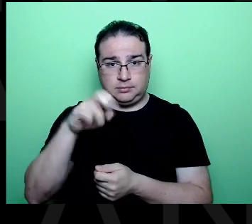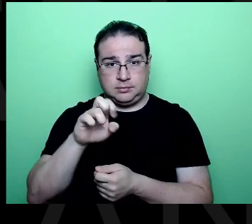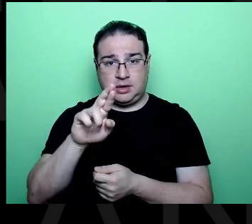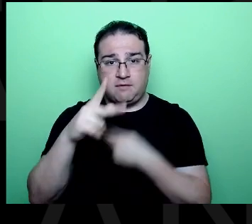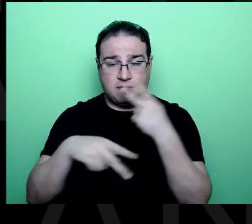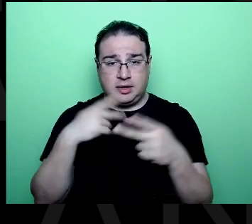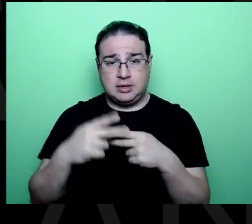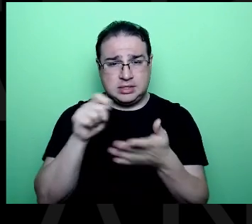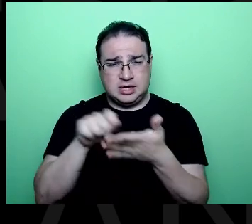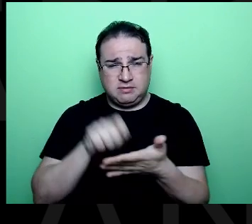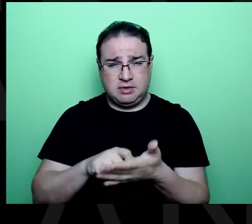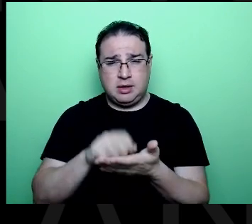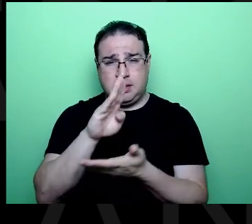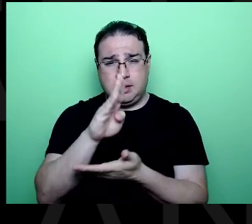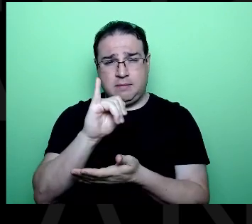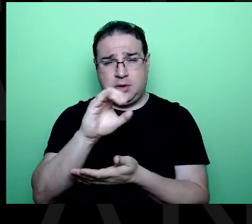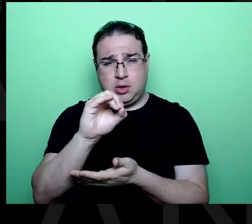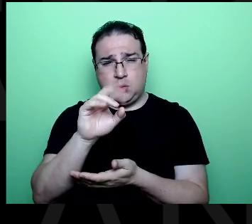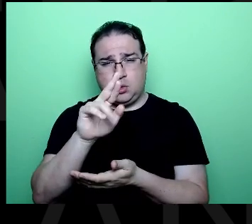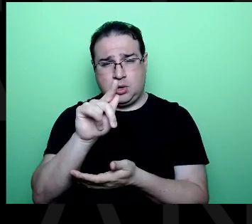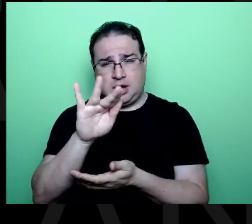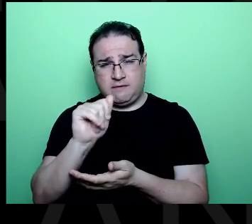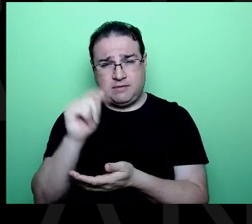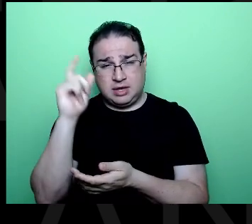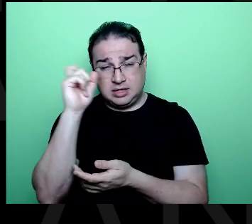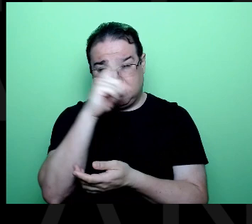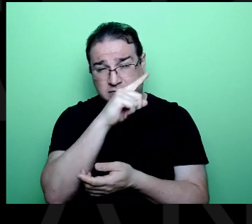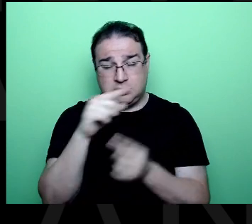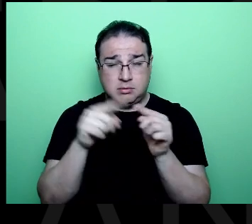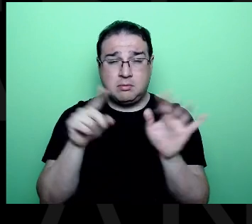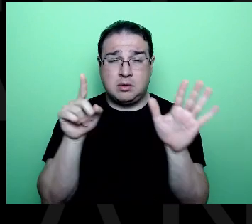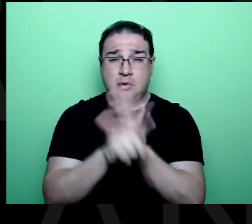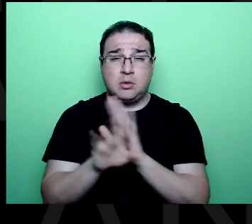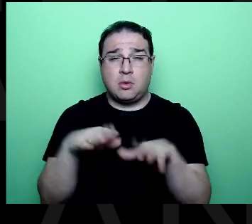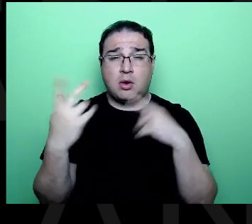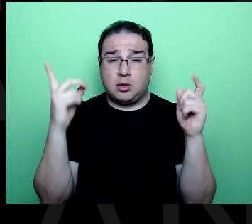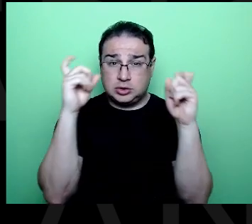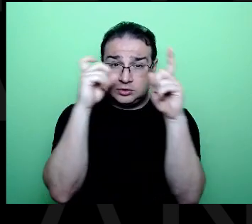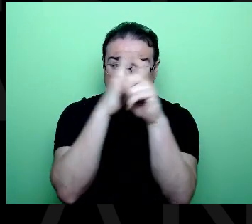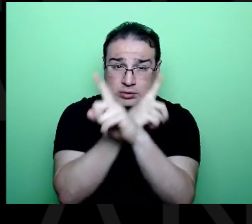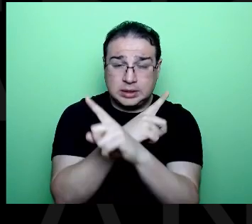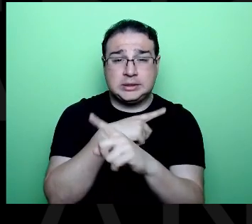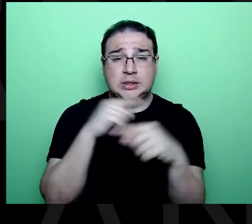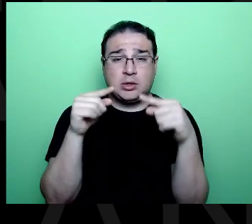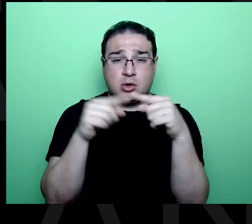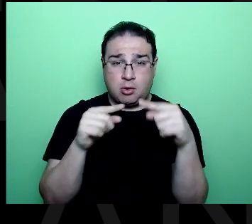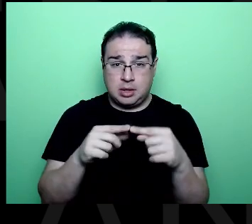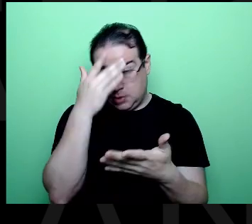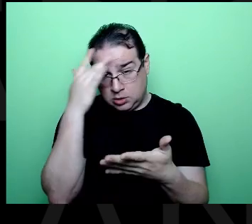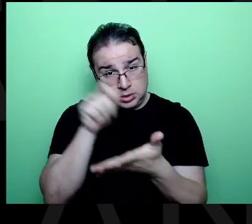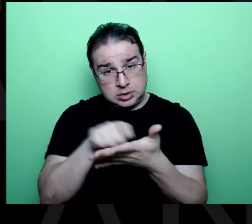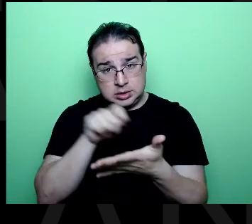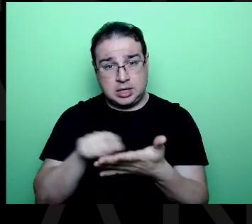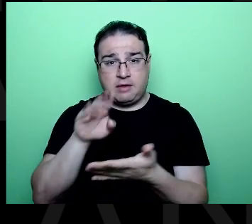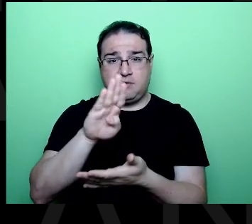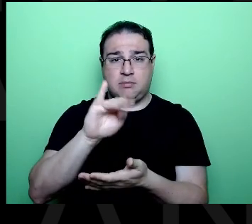que escrever biografia é a coisa mais difícil que existe. Então, eu queria saber qual é a maior dificuldade de